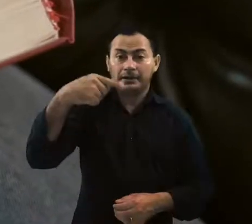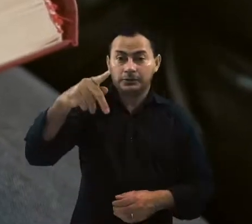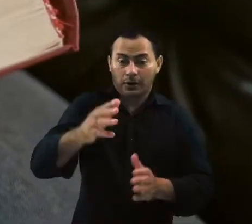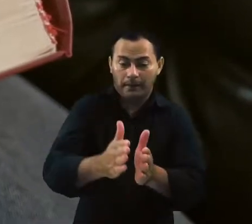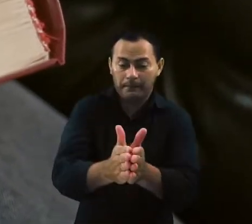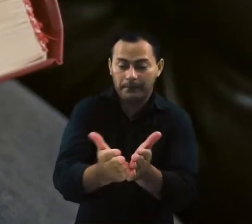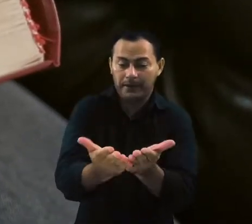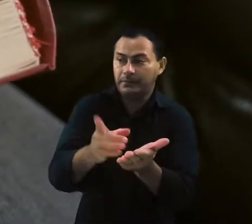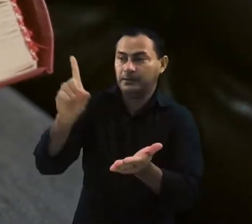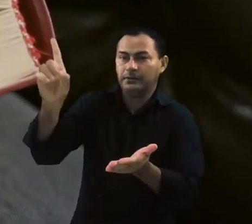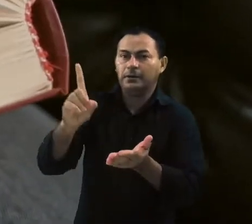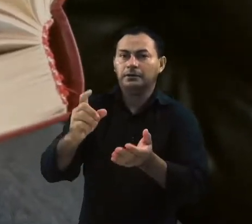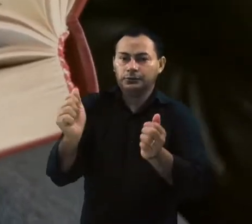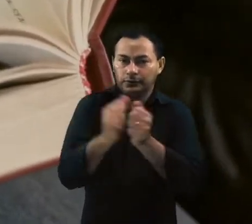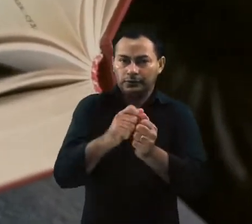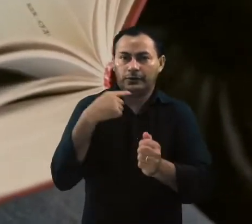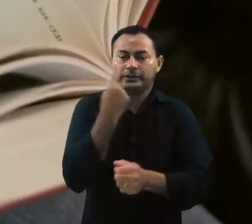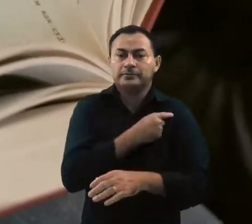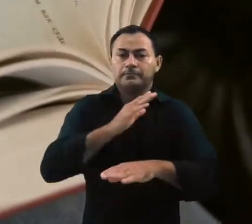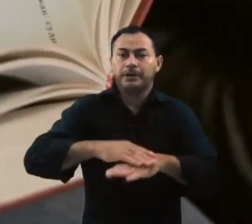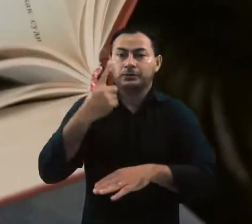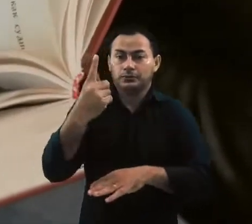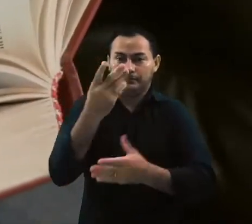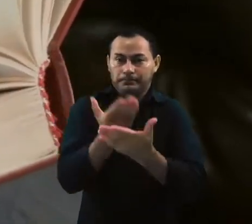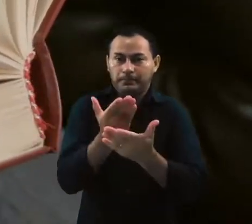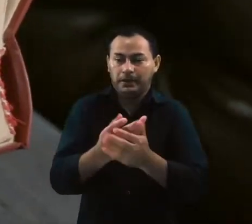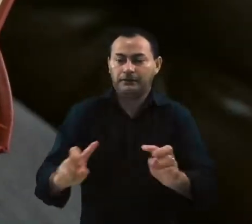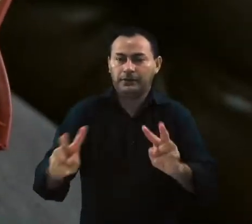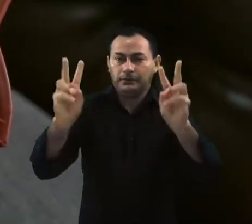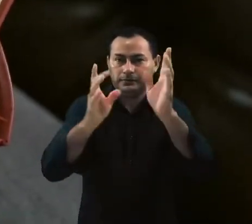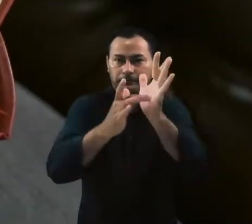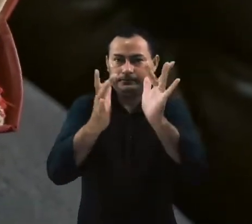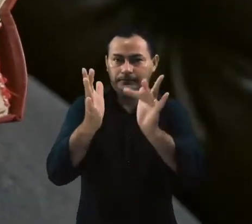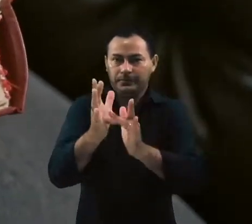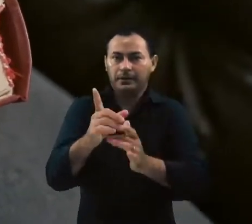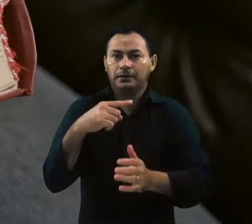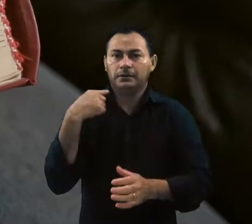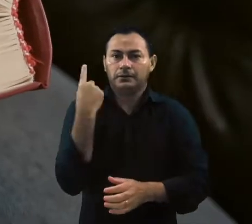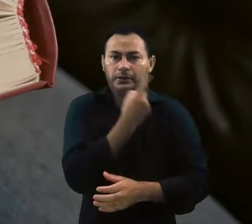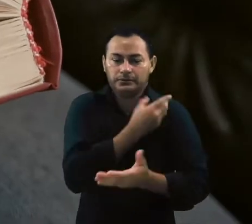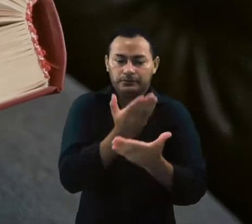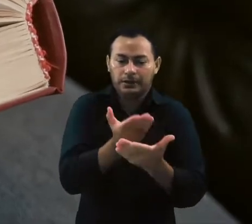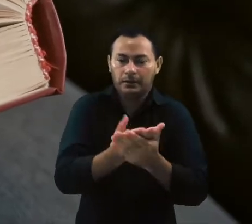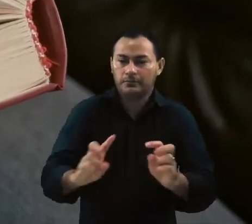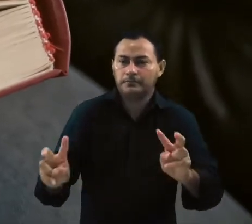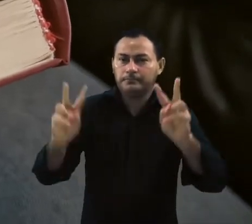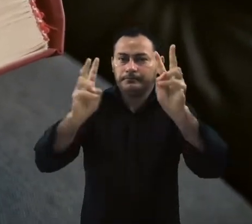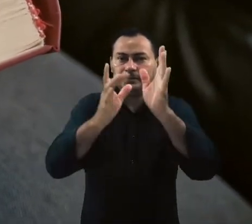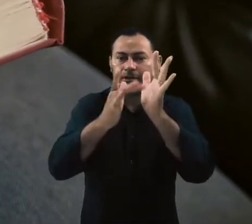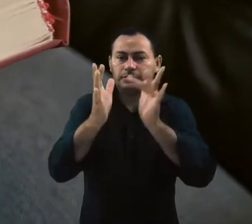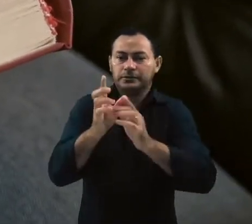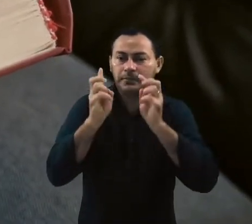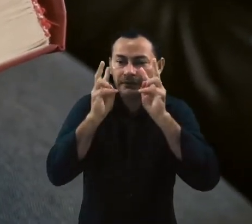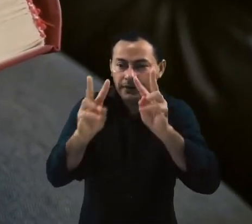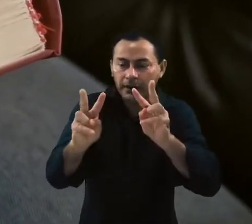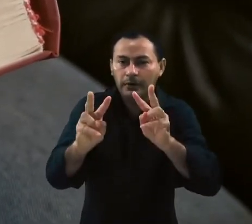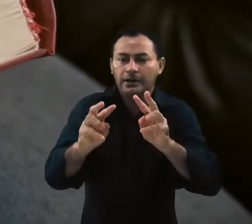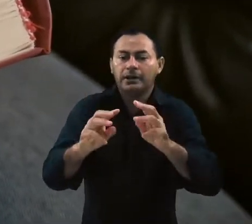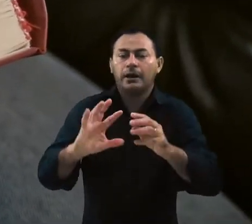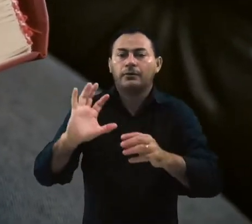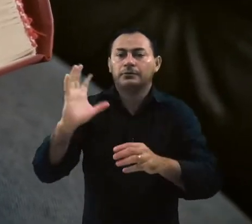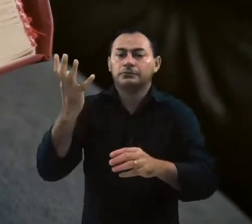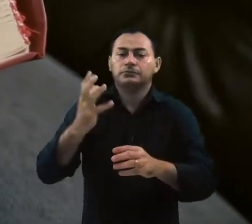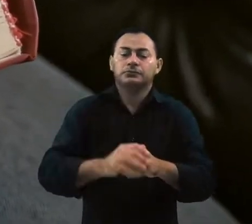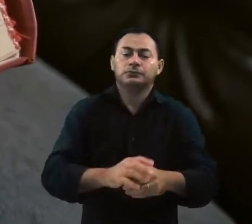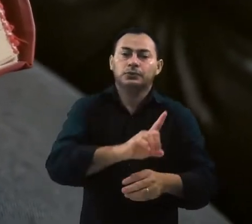e pega sua vida junte-se a nós para mais uma estudo dos valores de Jesus Cristo Estamos estudando os valores que Jesus